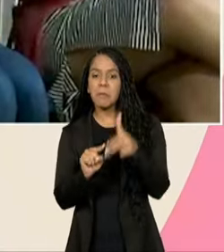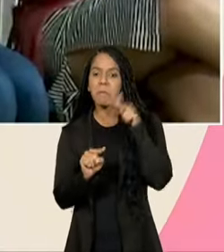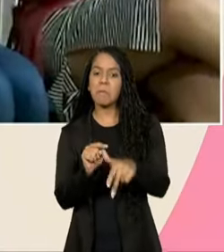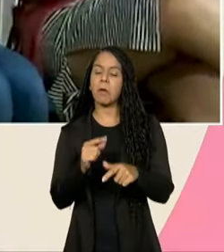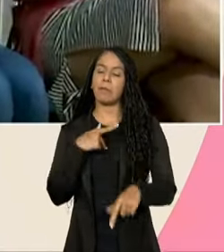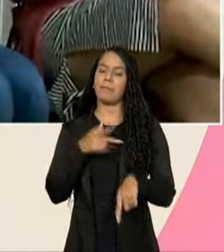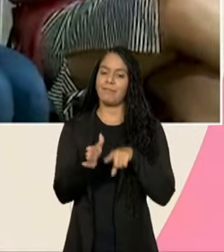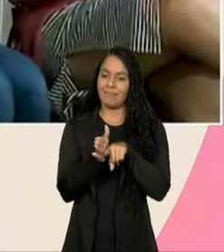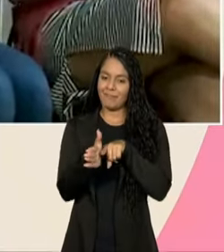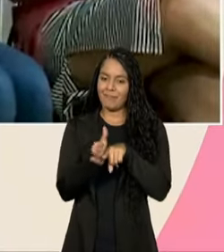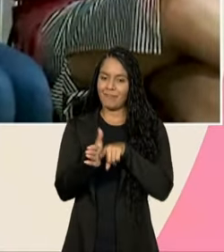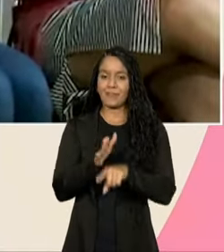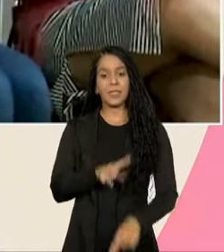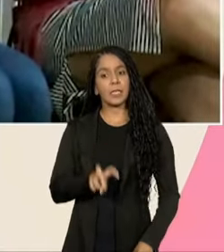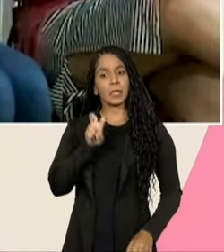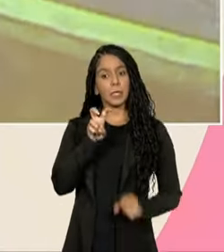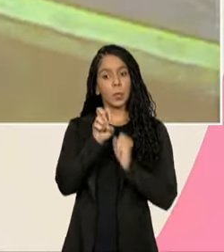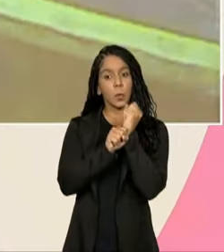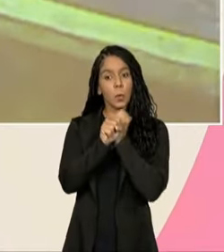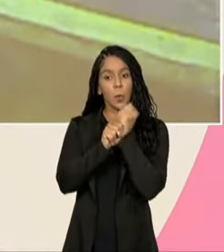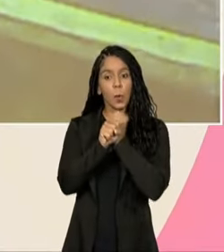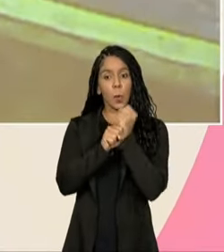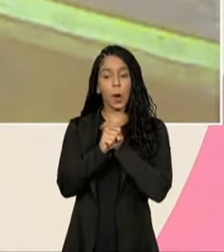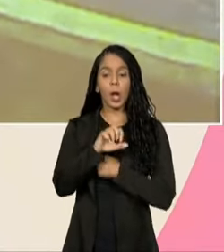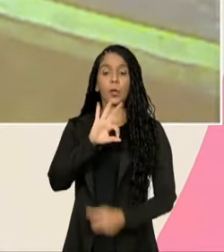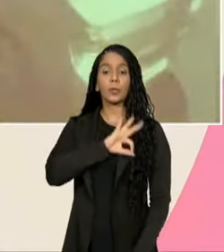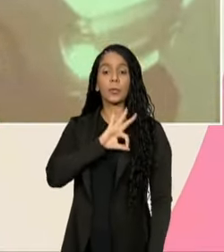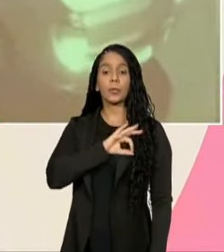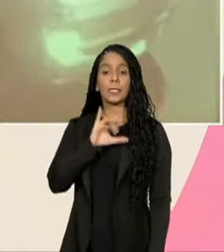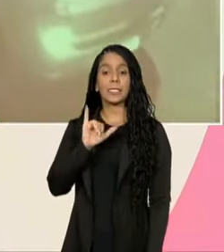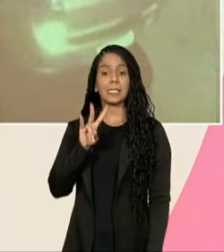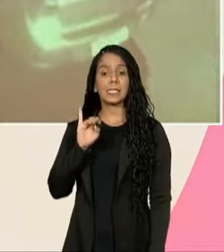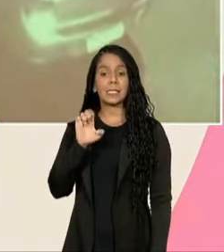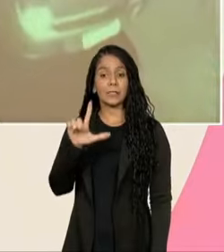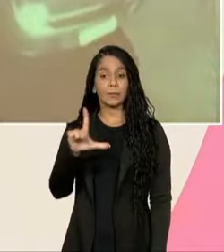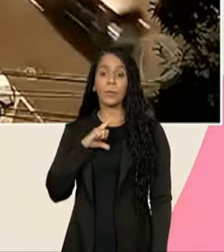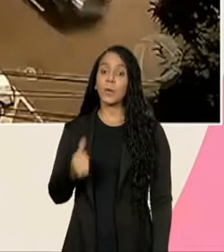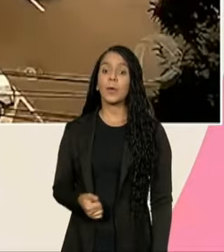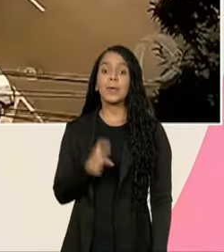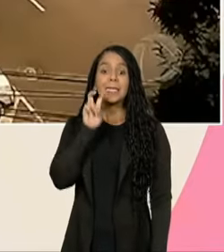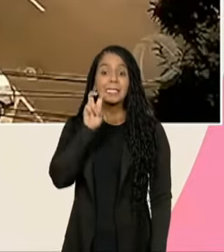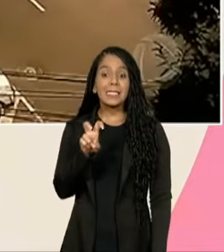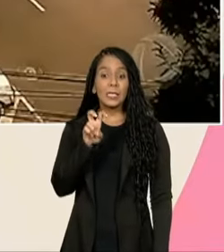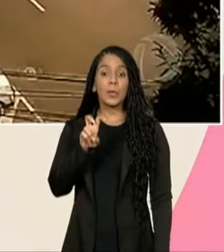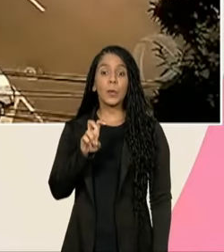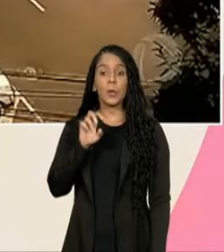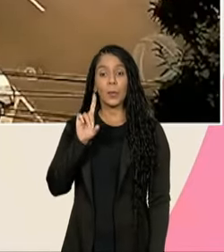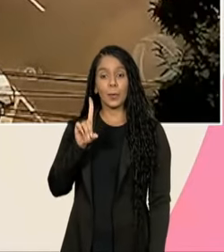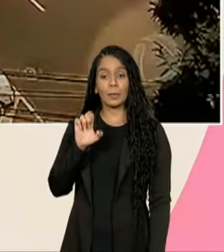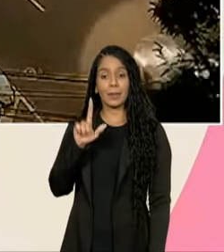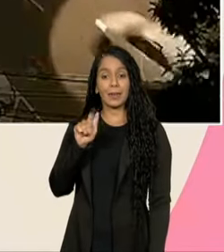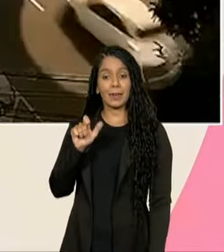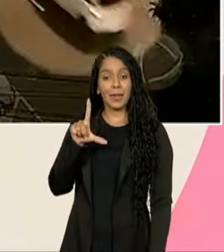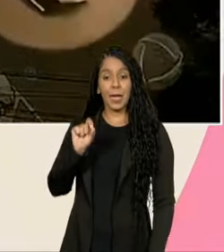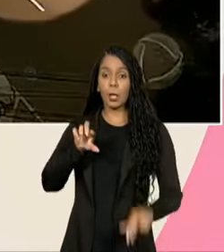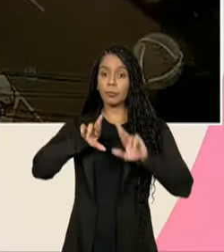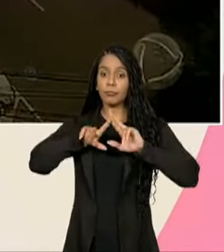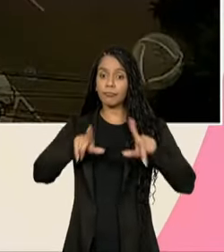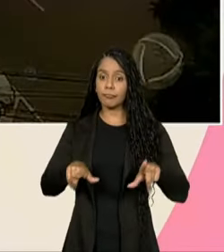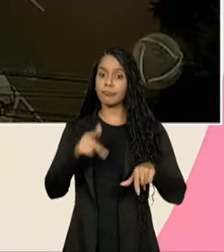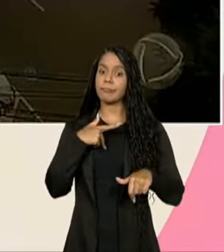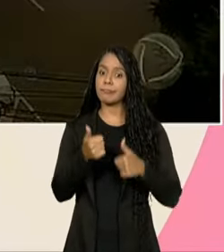Foram 5 anos nas mãos da Polícia Civil, 5 delegados diferentes. Eu conheci todos eles e acompanhei de perto. Alguns excelentes